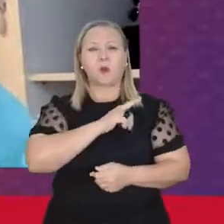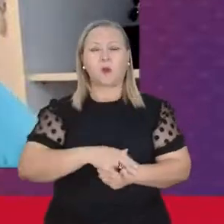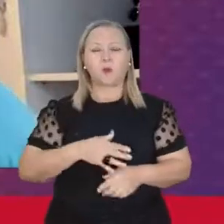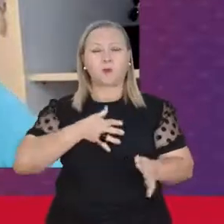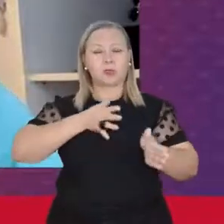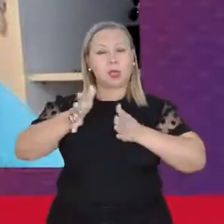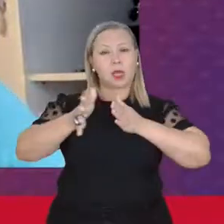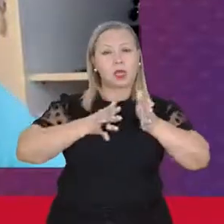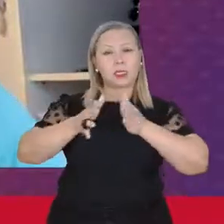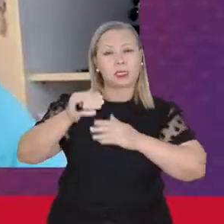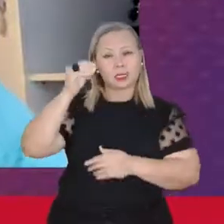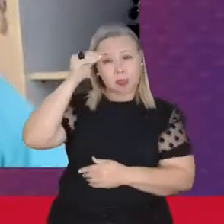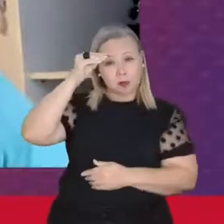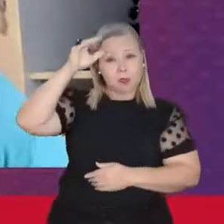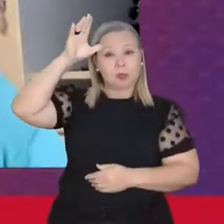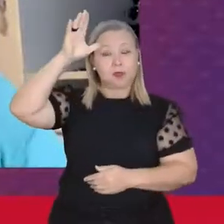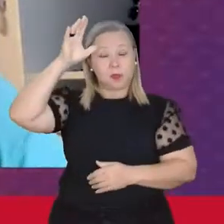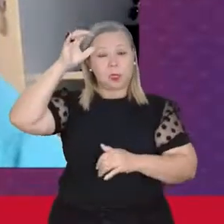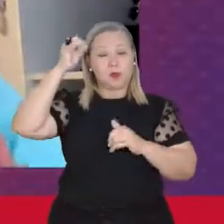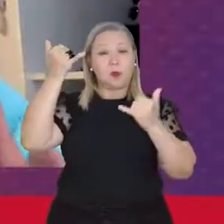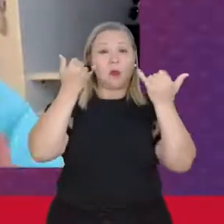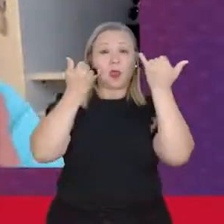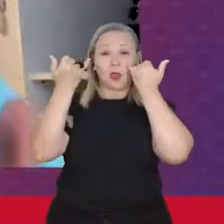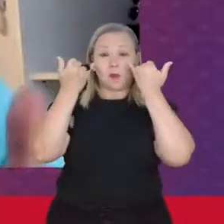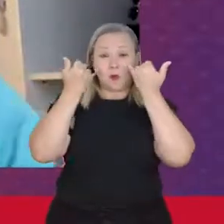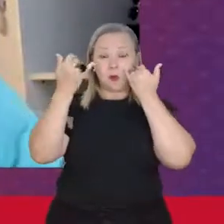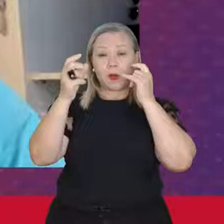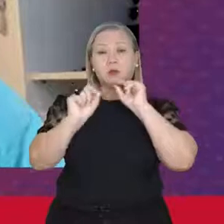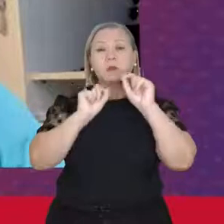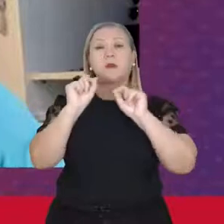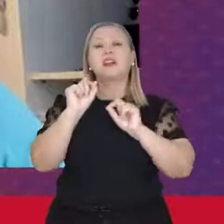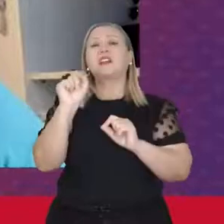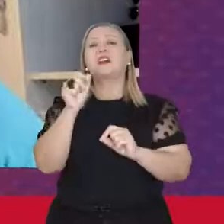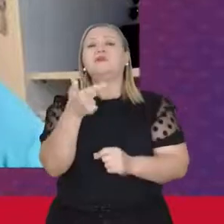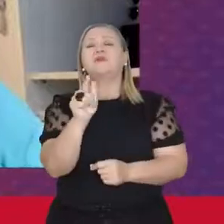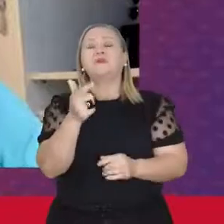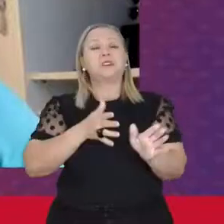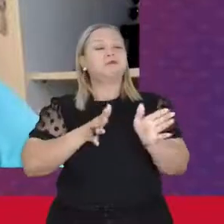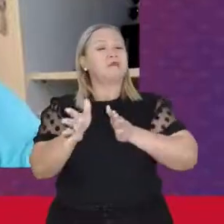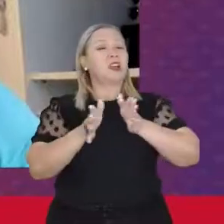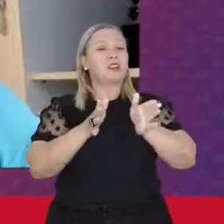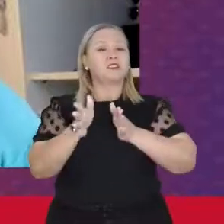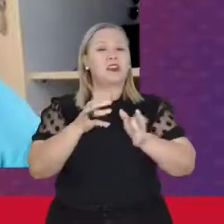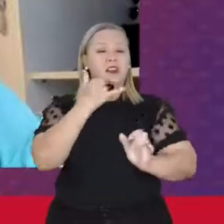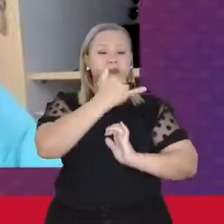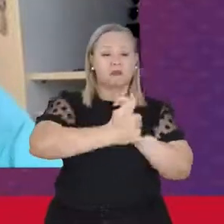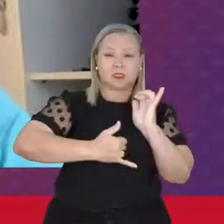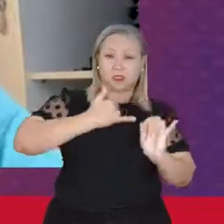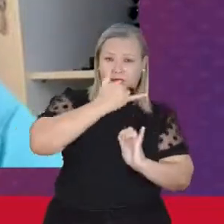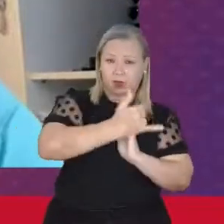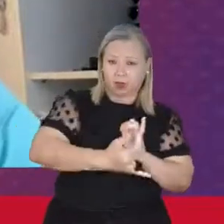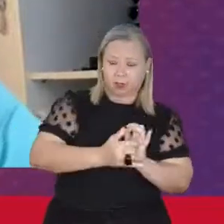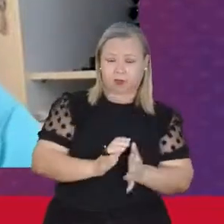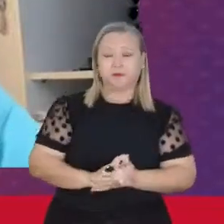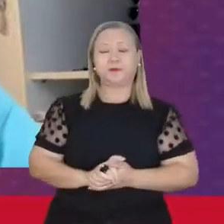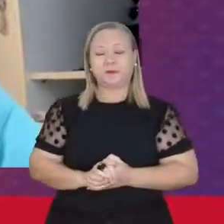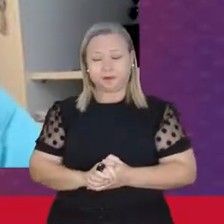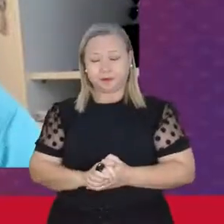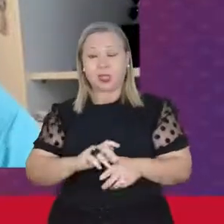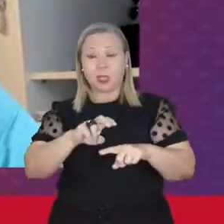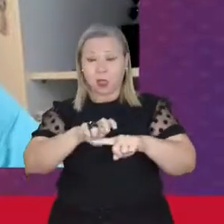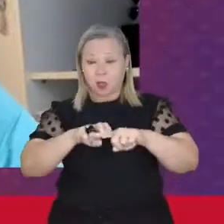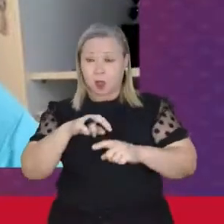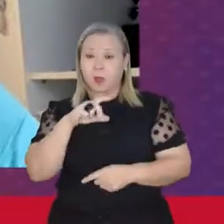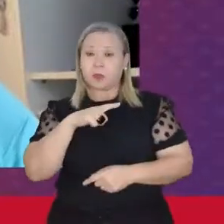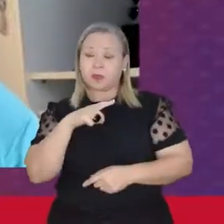acessar a conhecimento, a informações, para quem não tem acesso a internet. Por isso que eu tenho